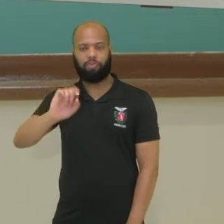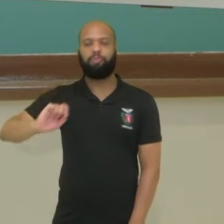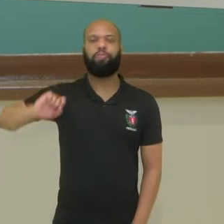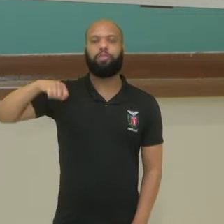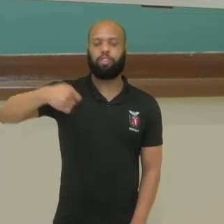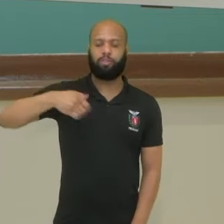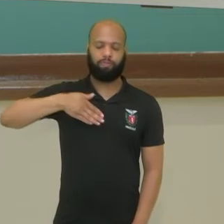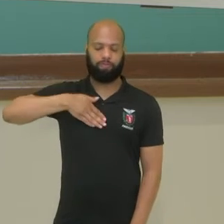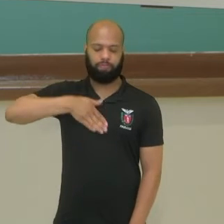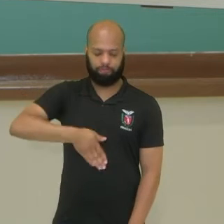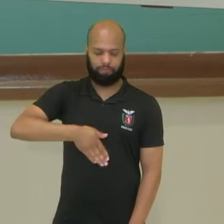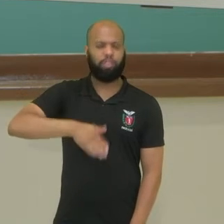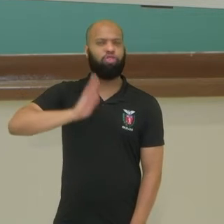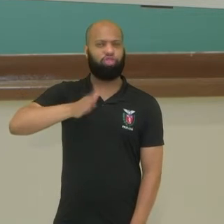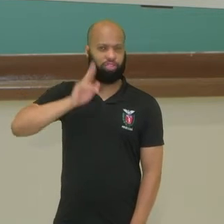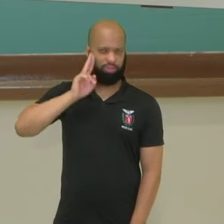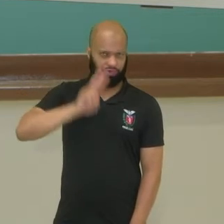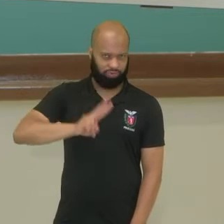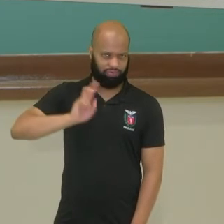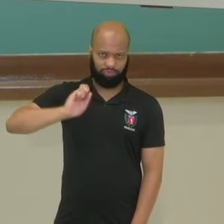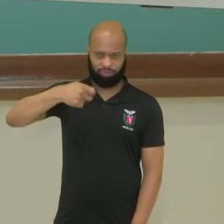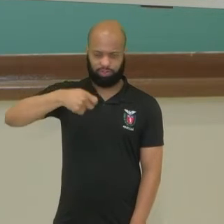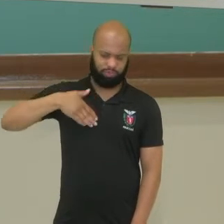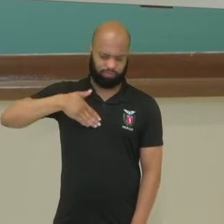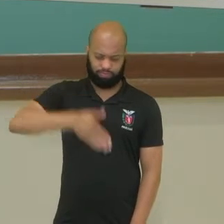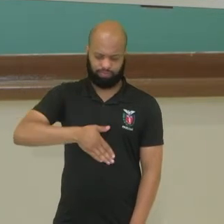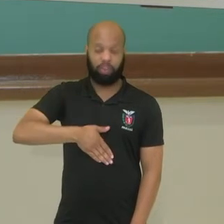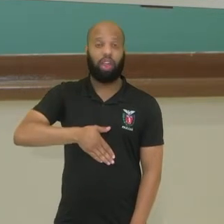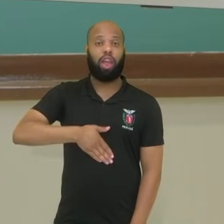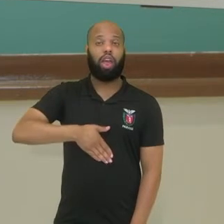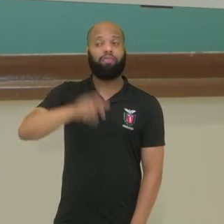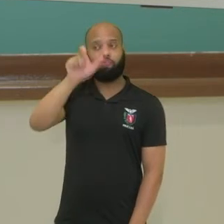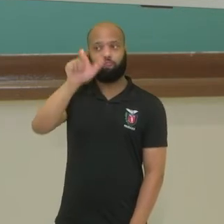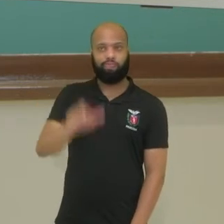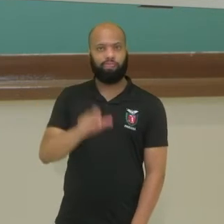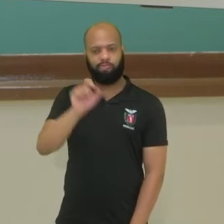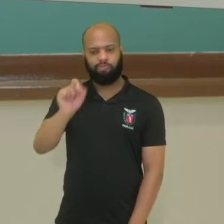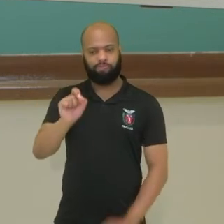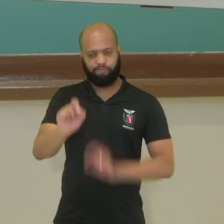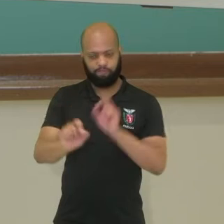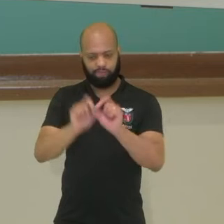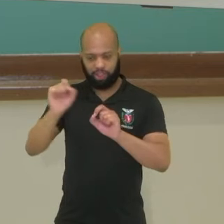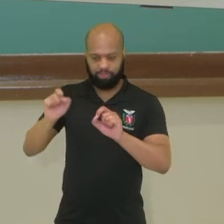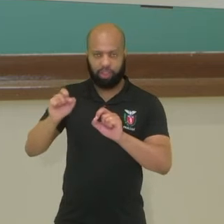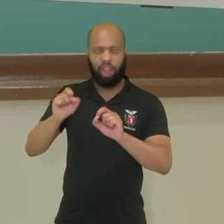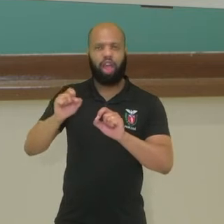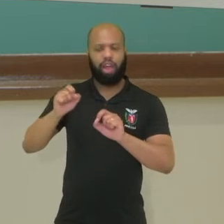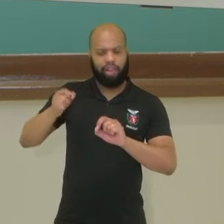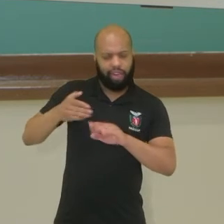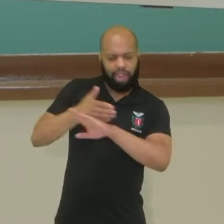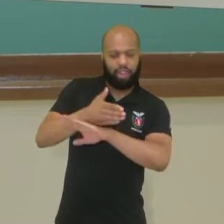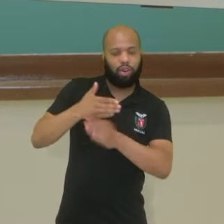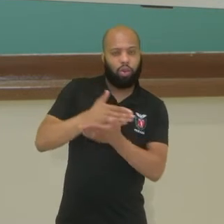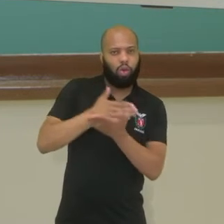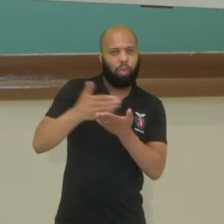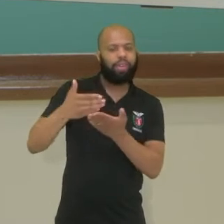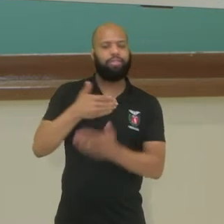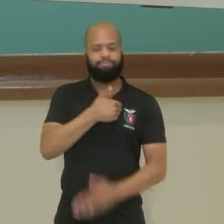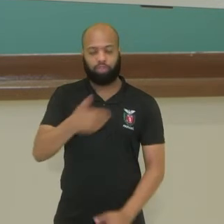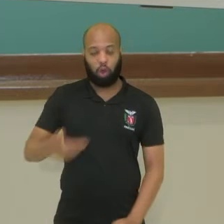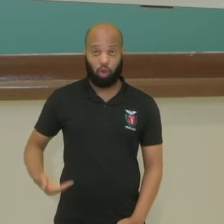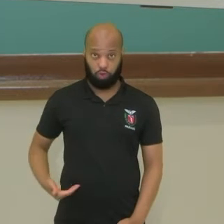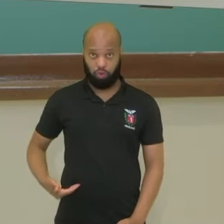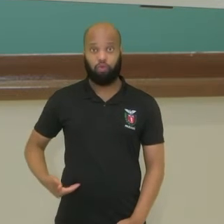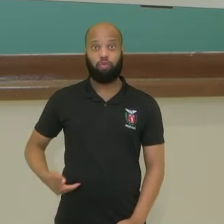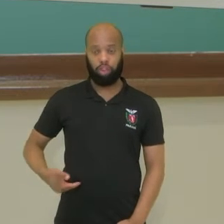né? Napoleão Bonaparte. Ele que assume o governo francês com o fim da Revolução